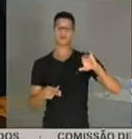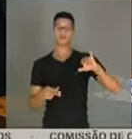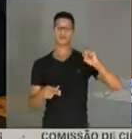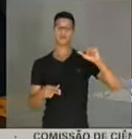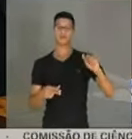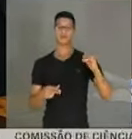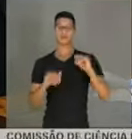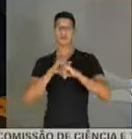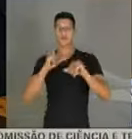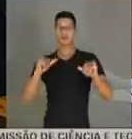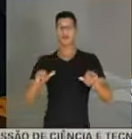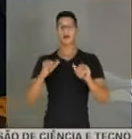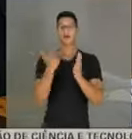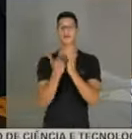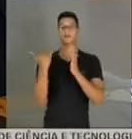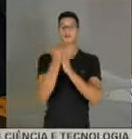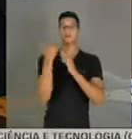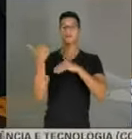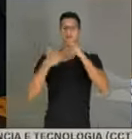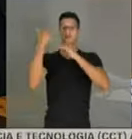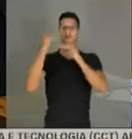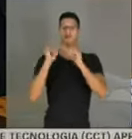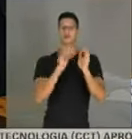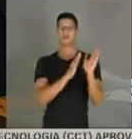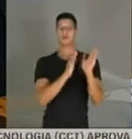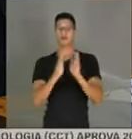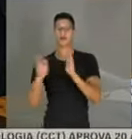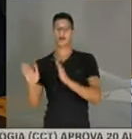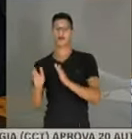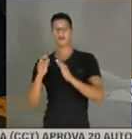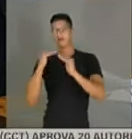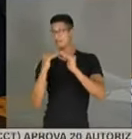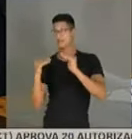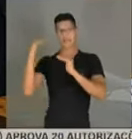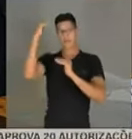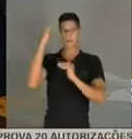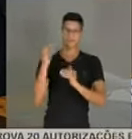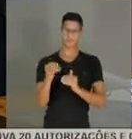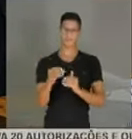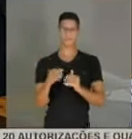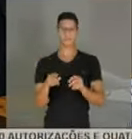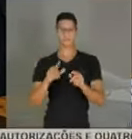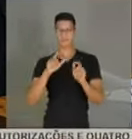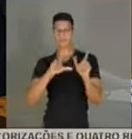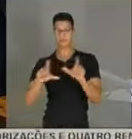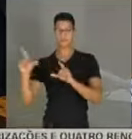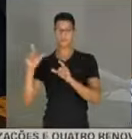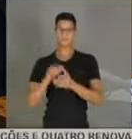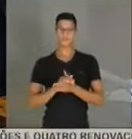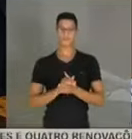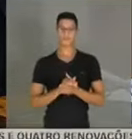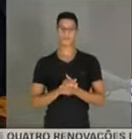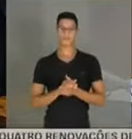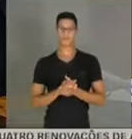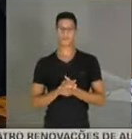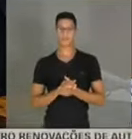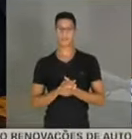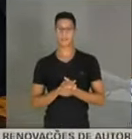os valores na medida em que os custos para desenvolver as fases seria considerado elevado. Próximo, por favor.